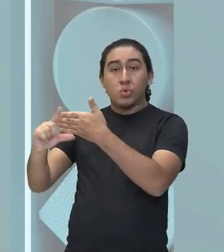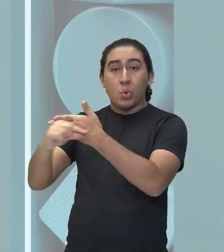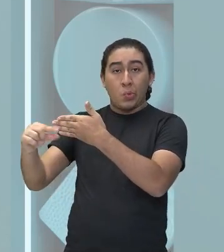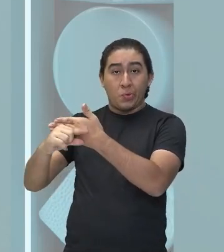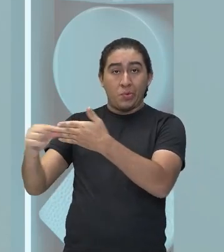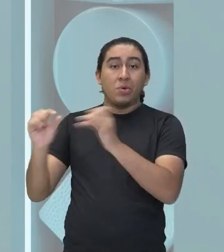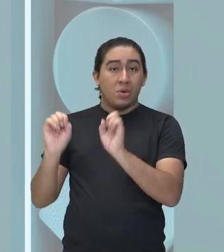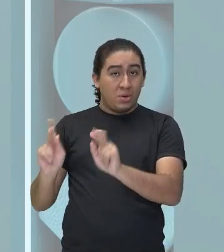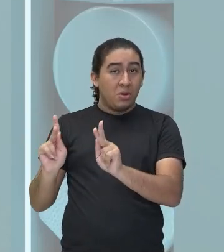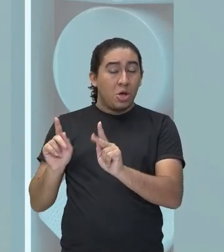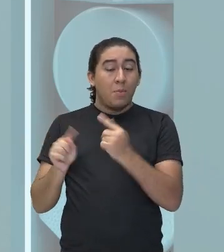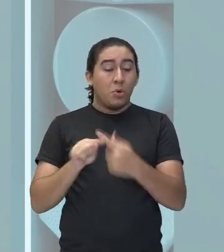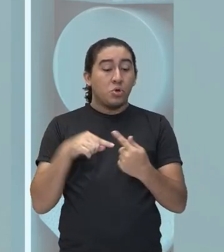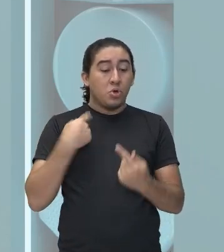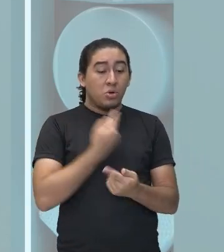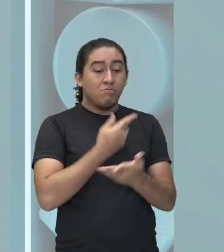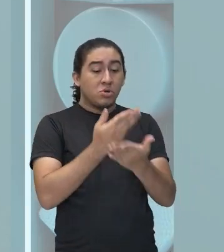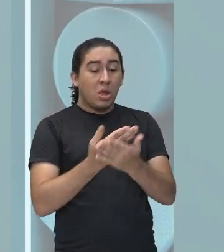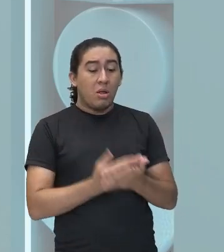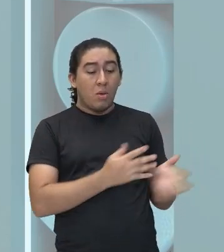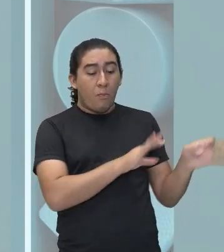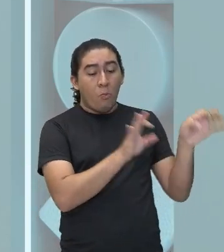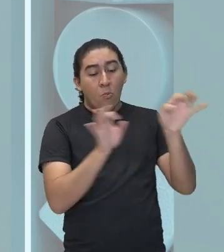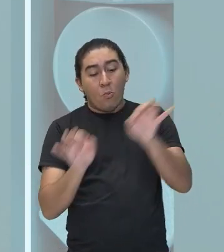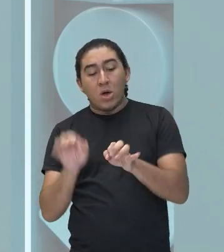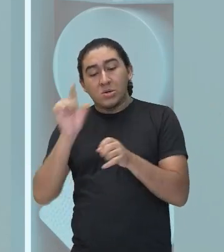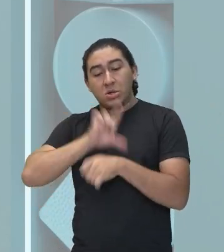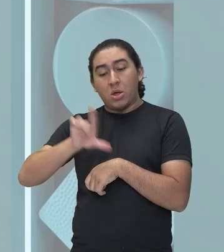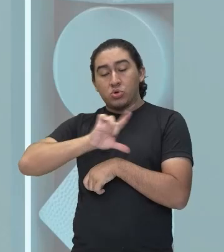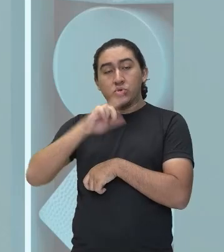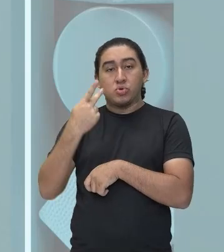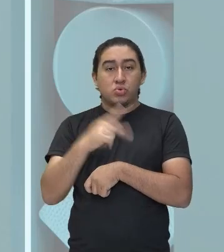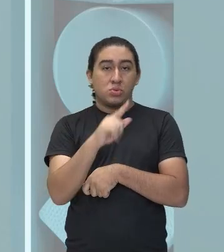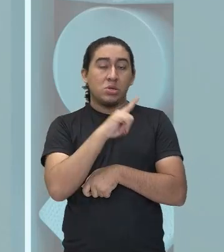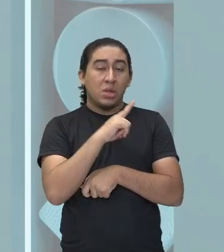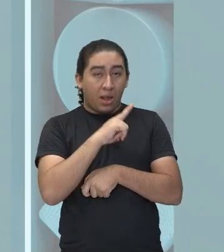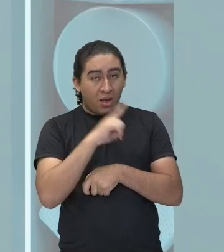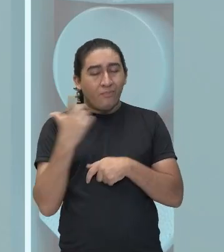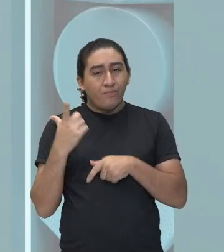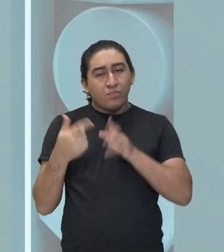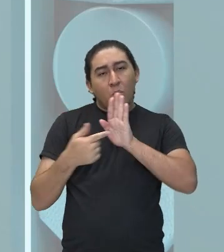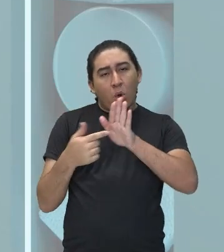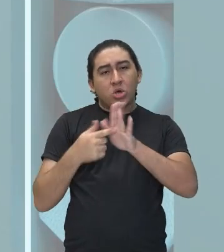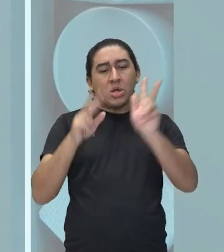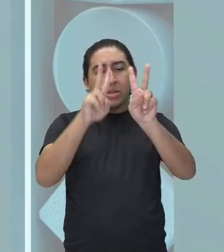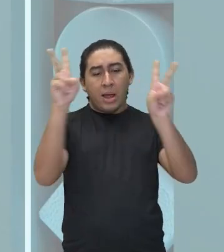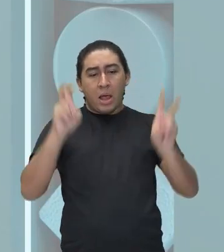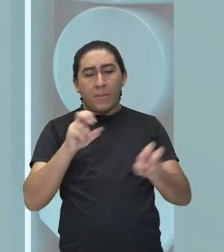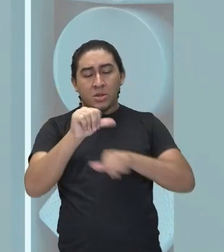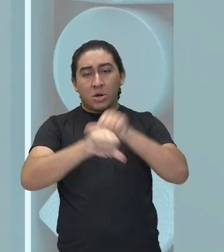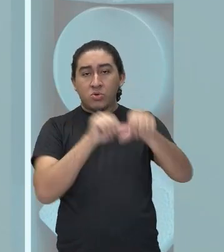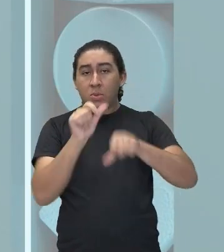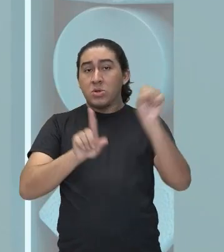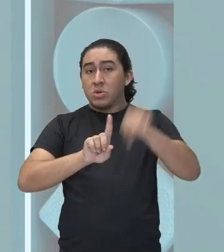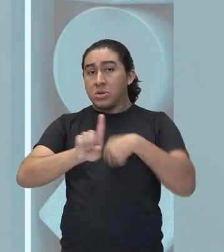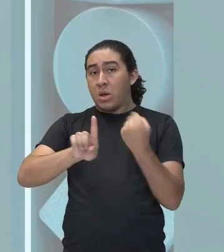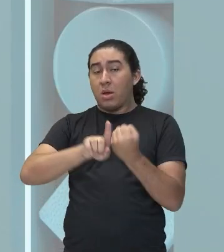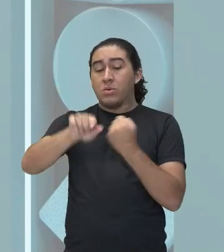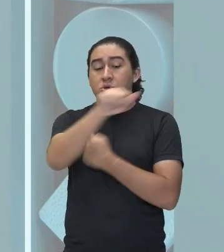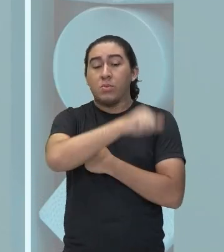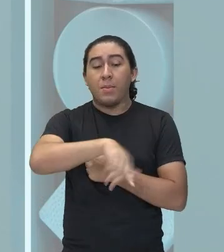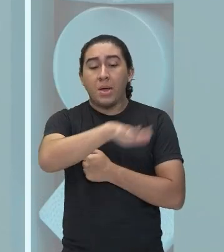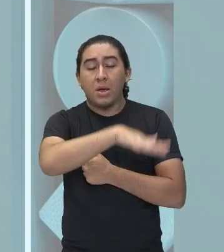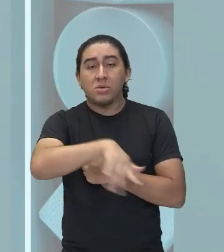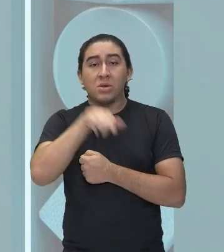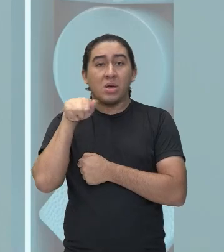aqui nesta aula que a sua literatura vai espelhar essas questões de transformação social desse ambiente no